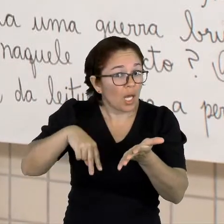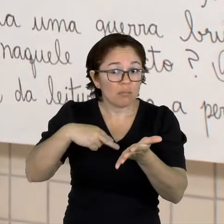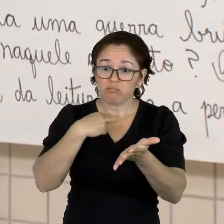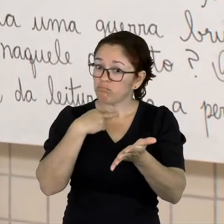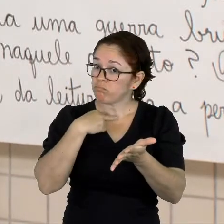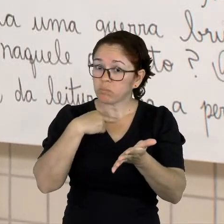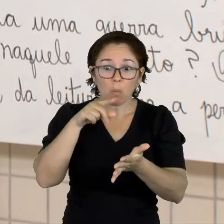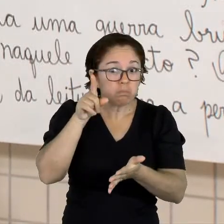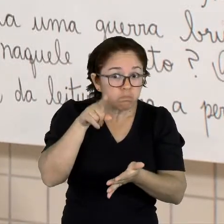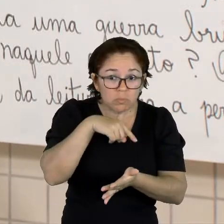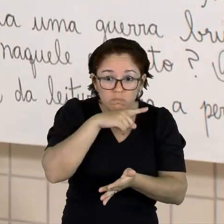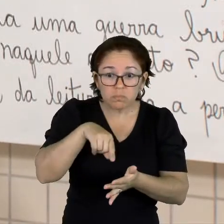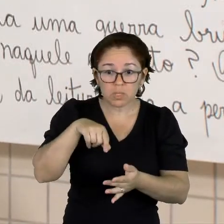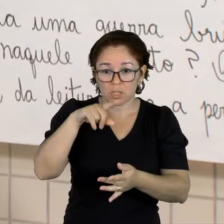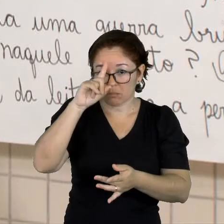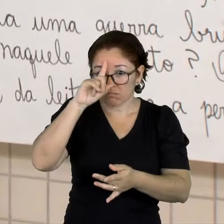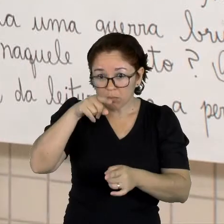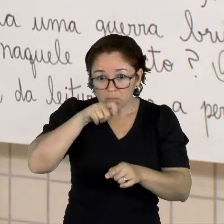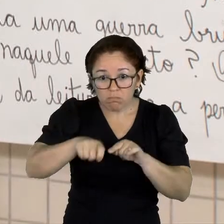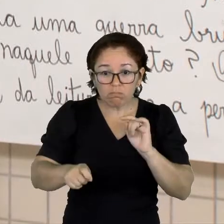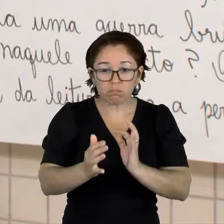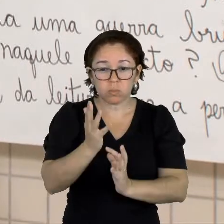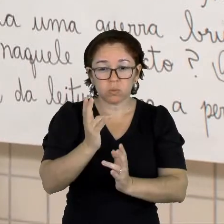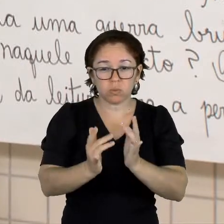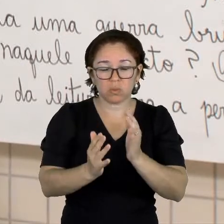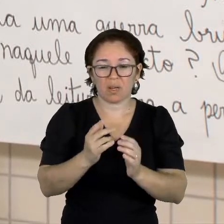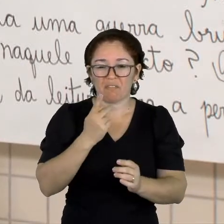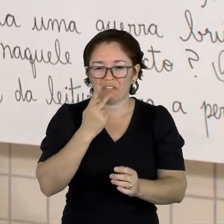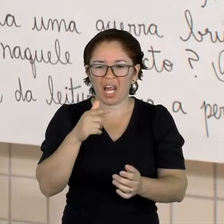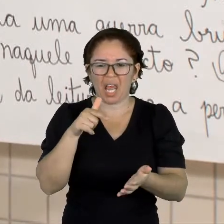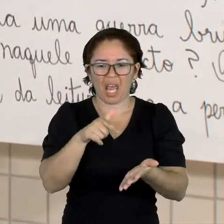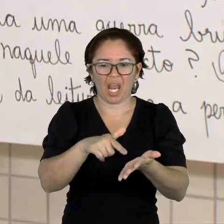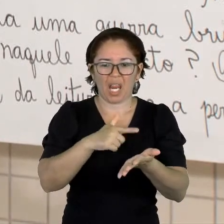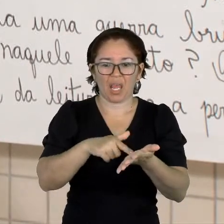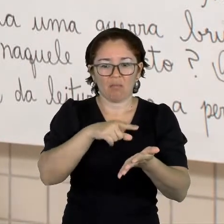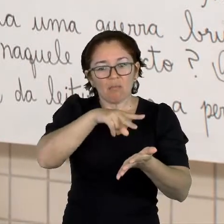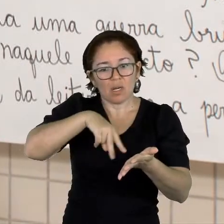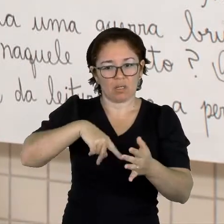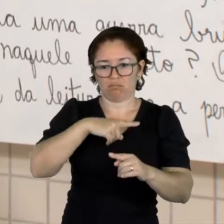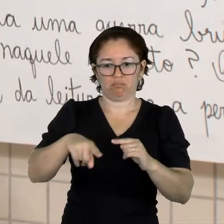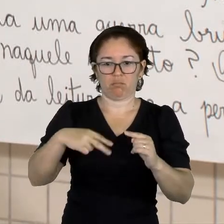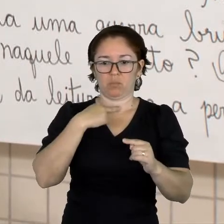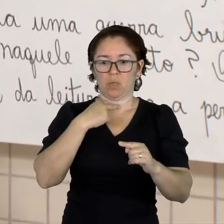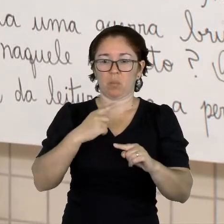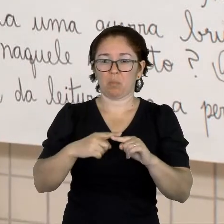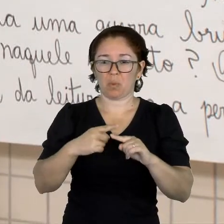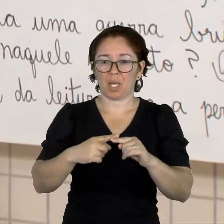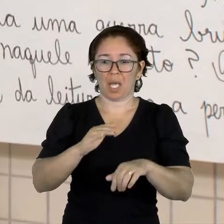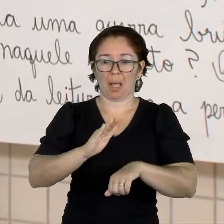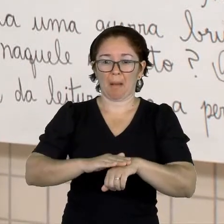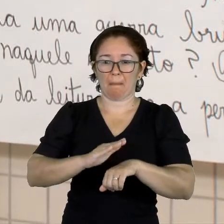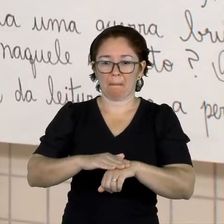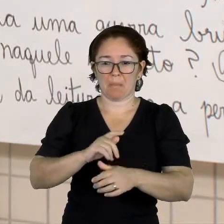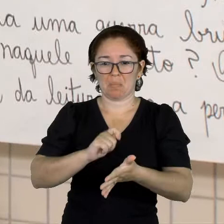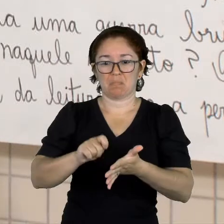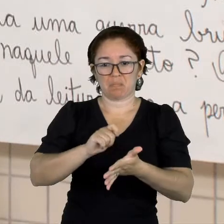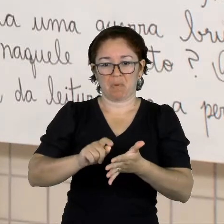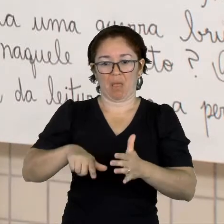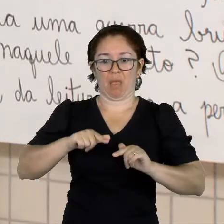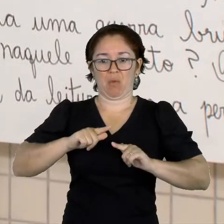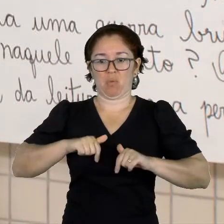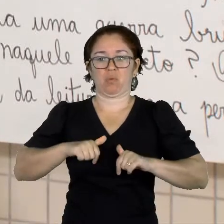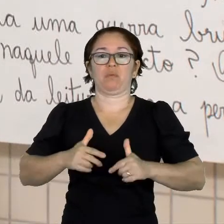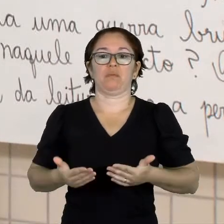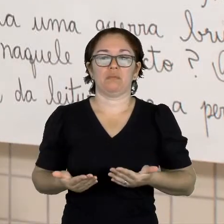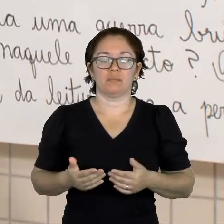eles acham que era de origem judia, né, então eles faziam aquele fogaréu e queimava. E um dia